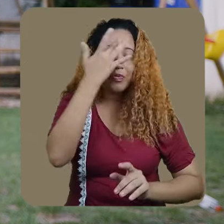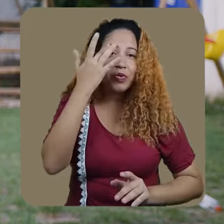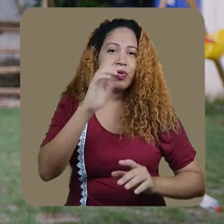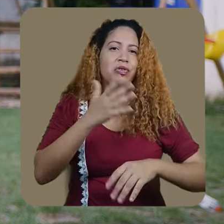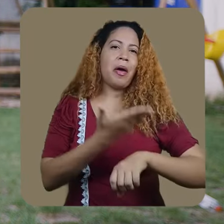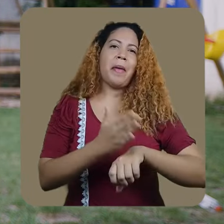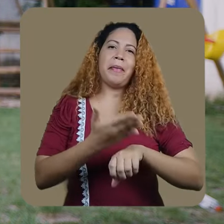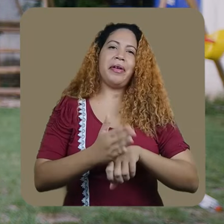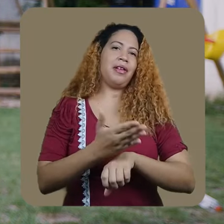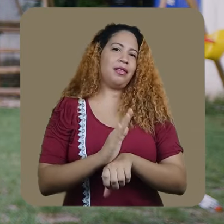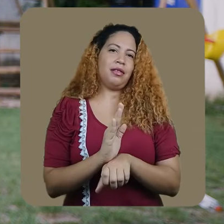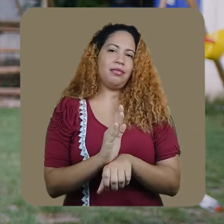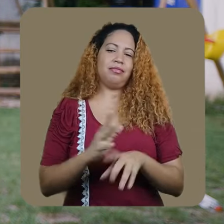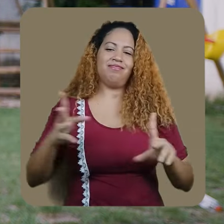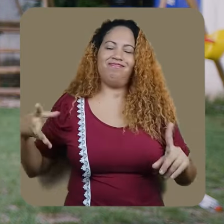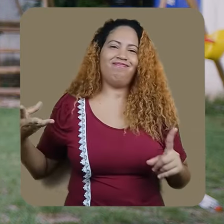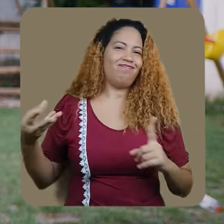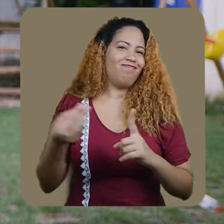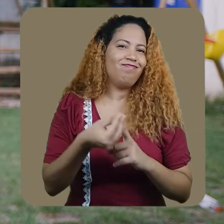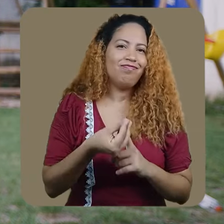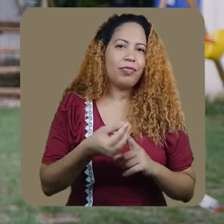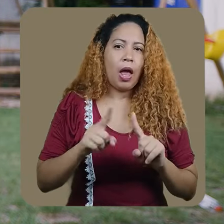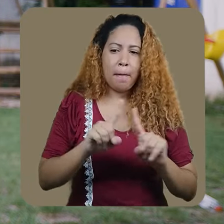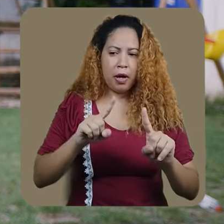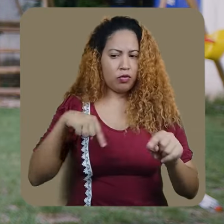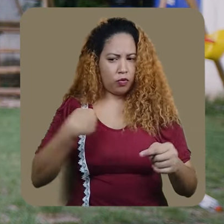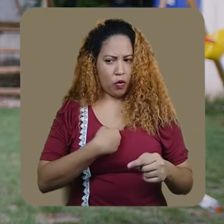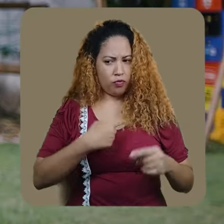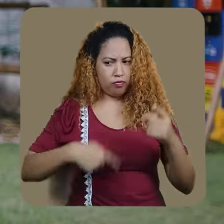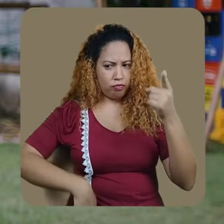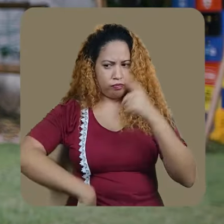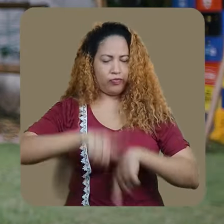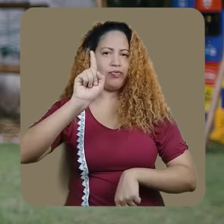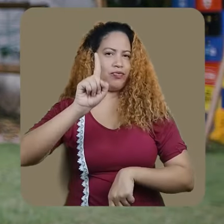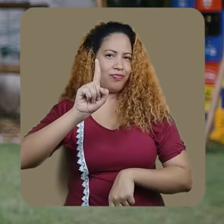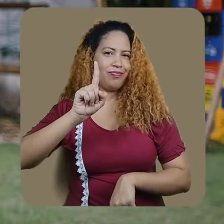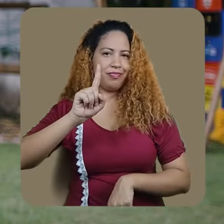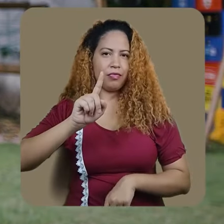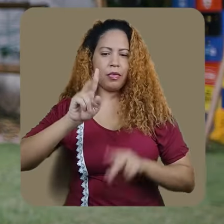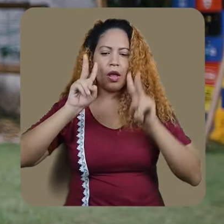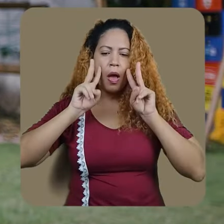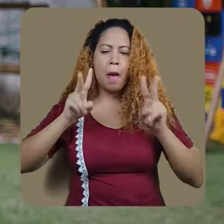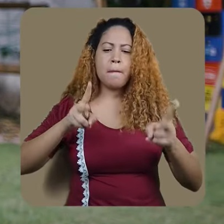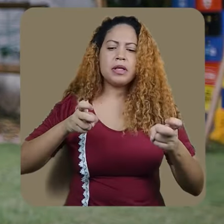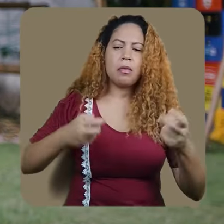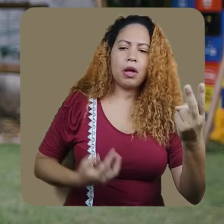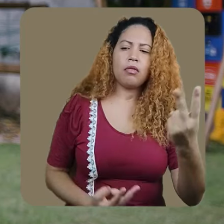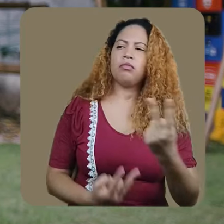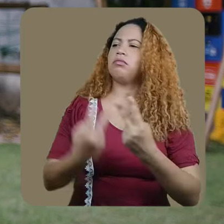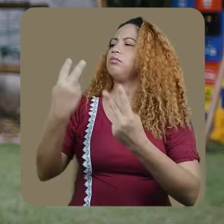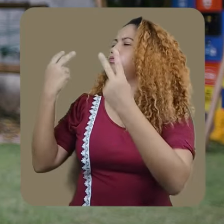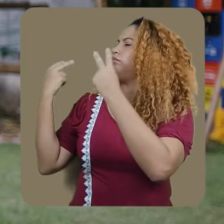né? Na arte, mas que a gente vem transformando isso. E eu acho que olhar